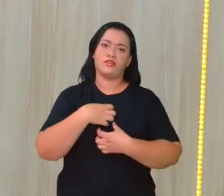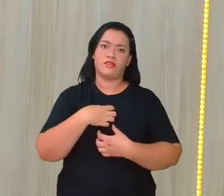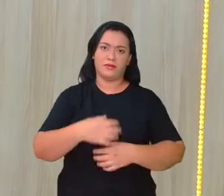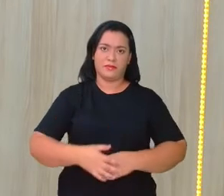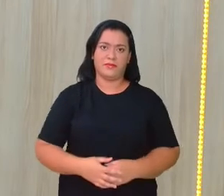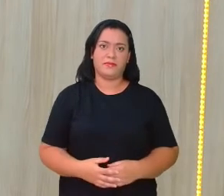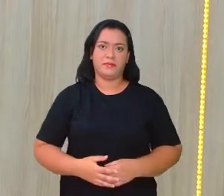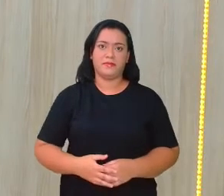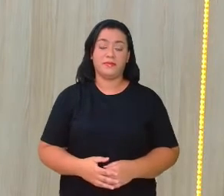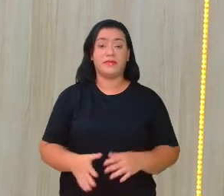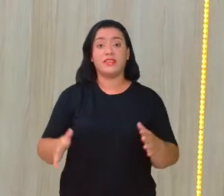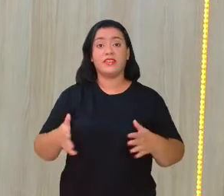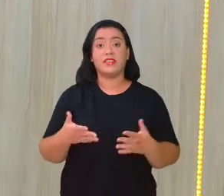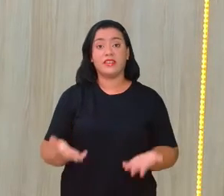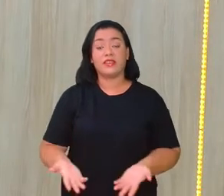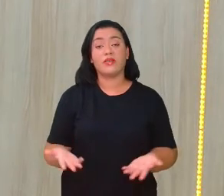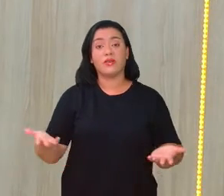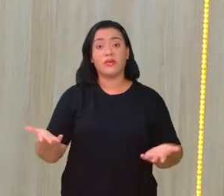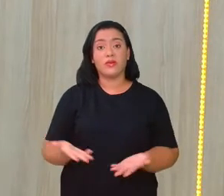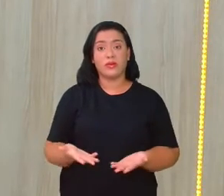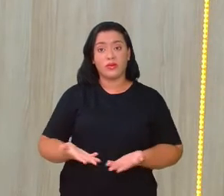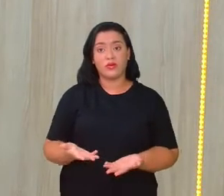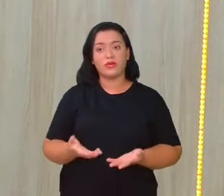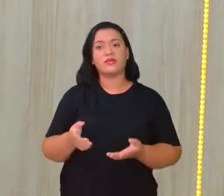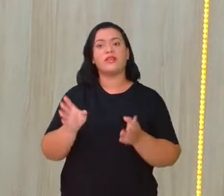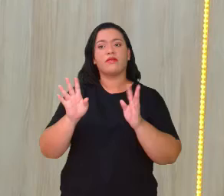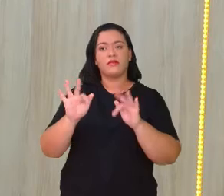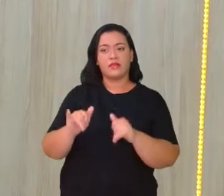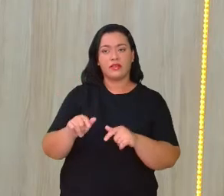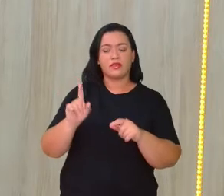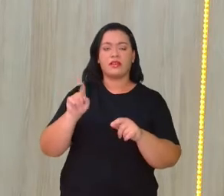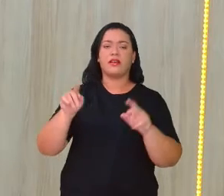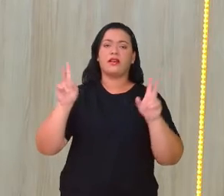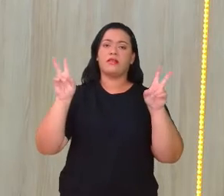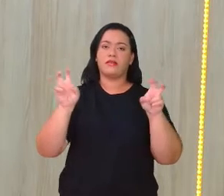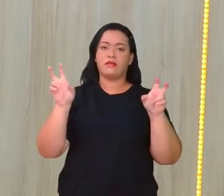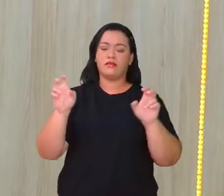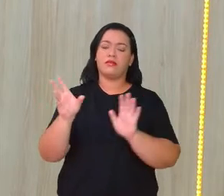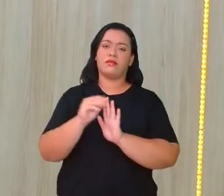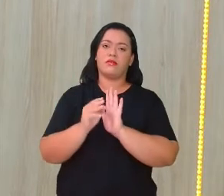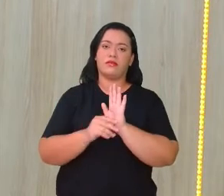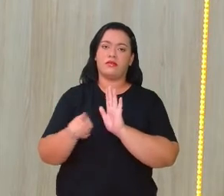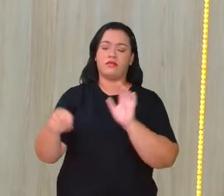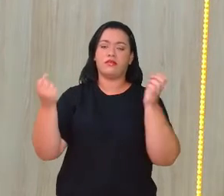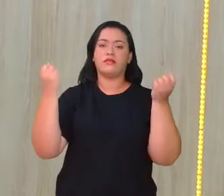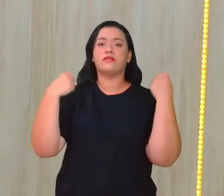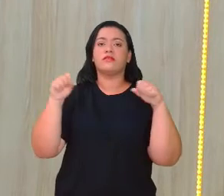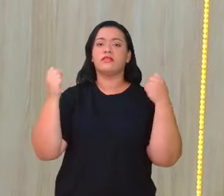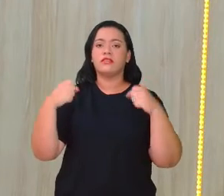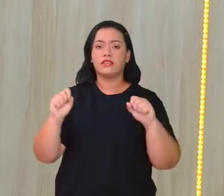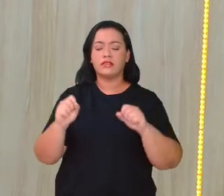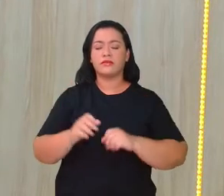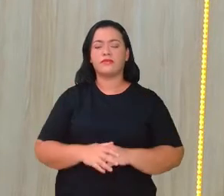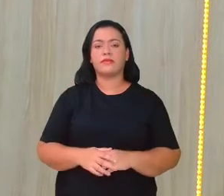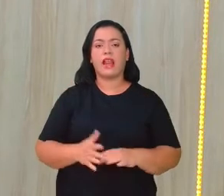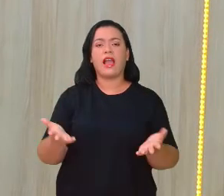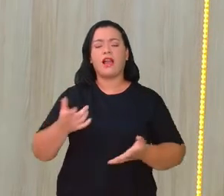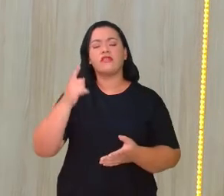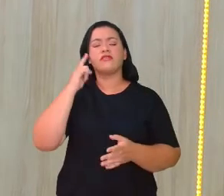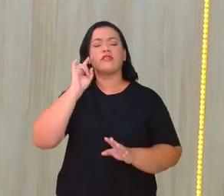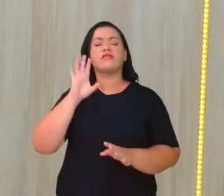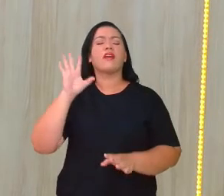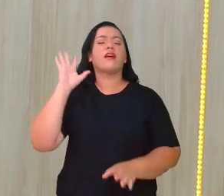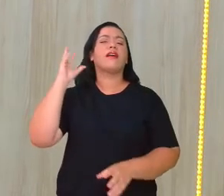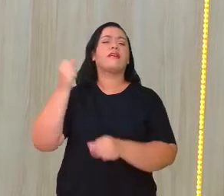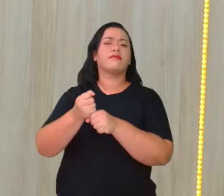possível. Então, hoje a gente vai dar essa finalizada aí no conteúdo, fazendo uma